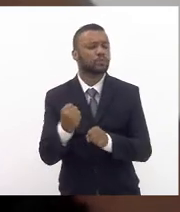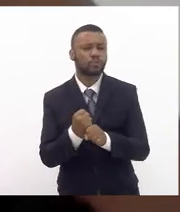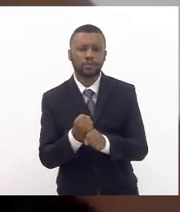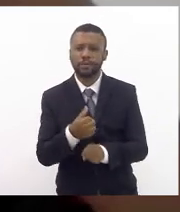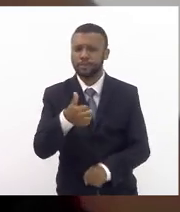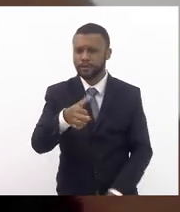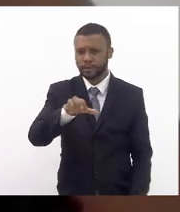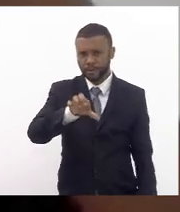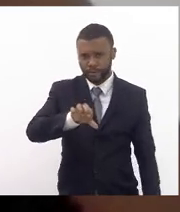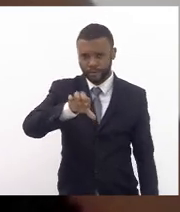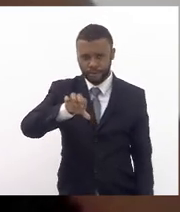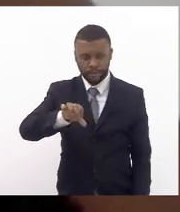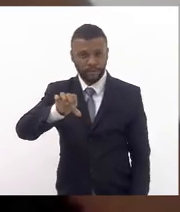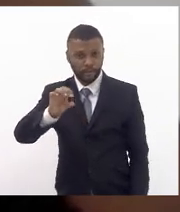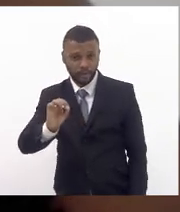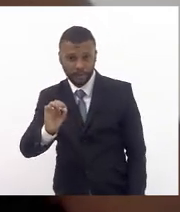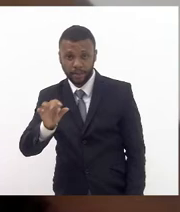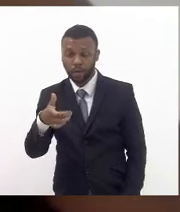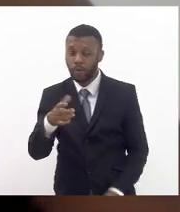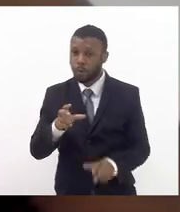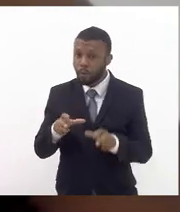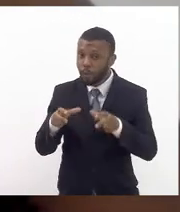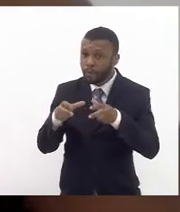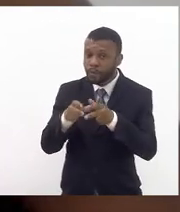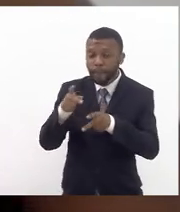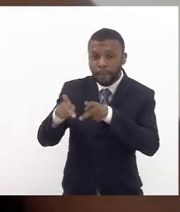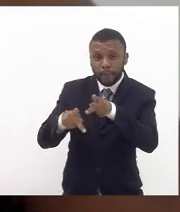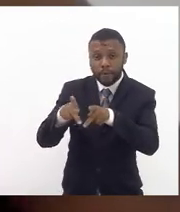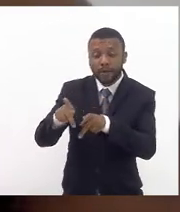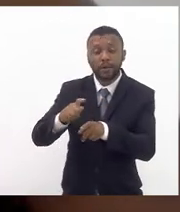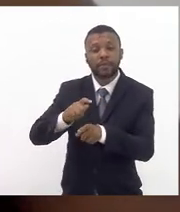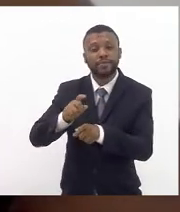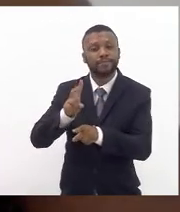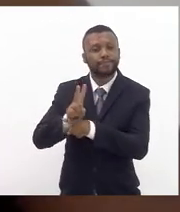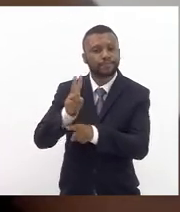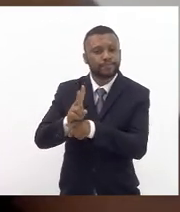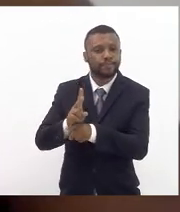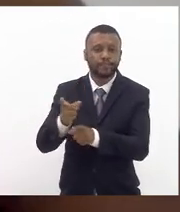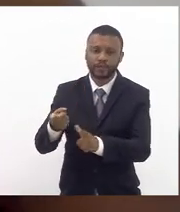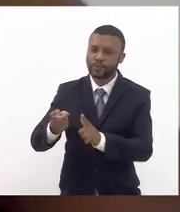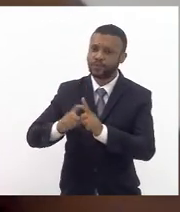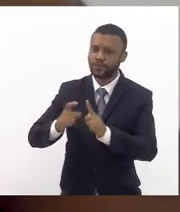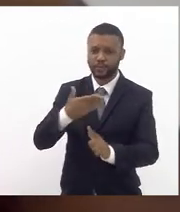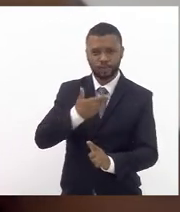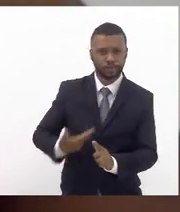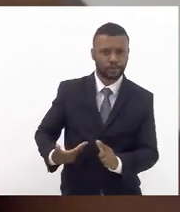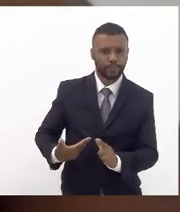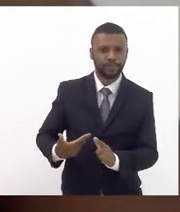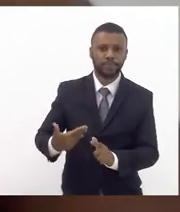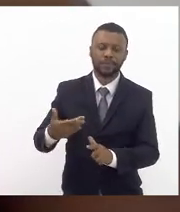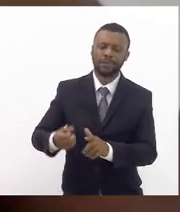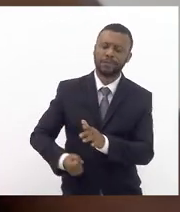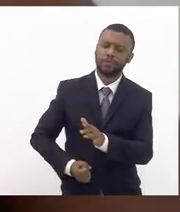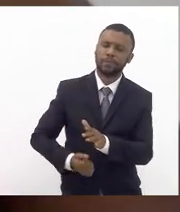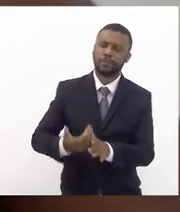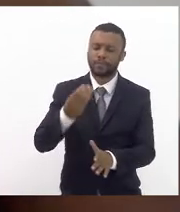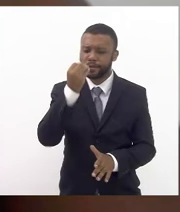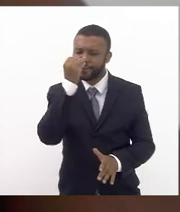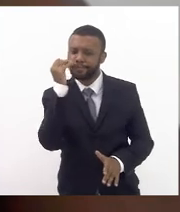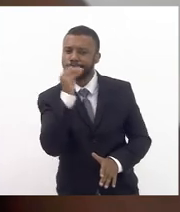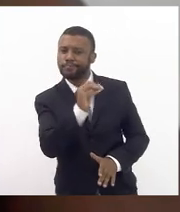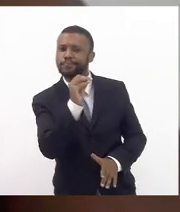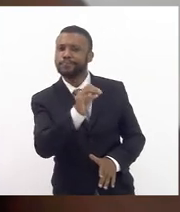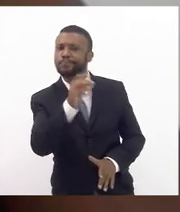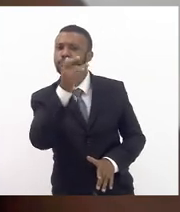Comitê Popular da Dívida, de Auditoria da Dívida Pública, vem sendo, por vezes, ridicularizado aqui